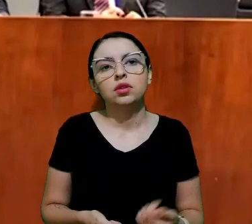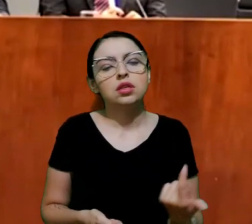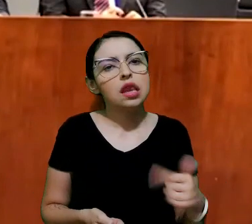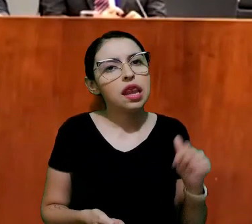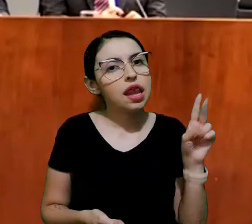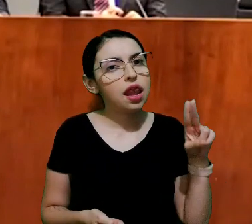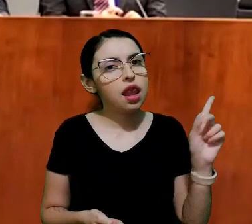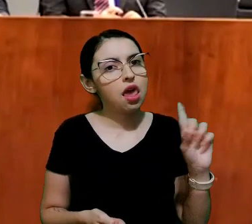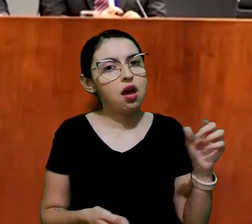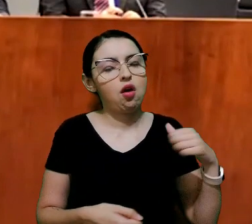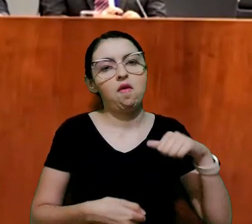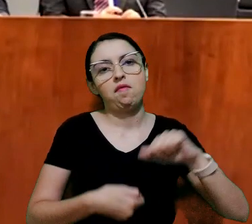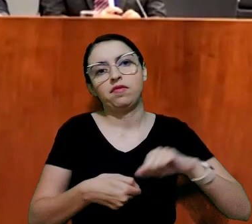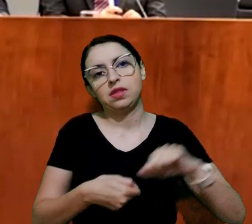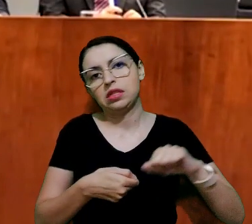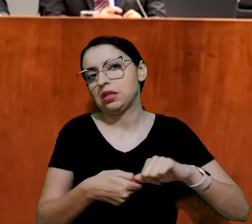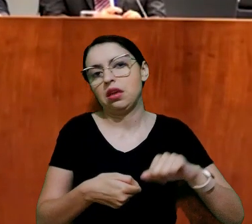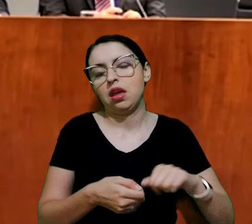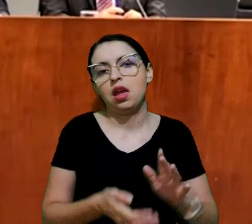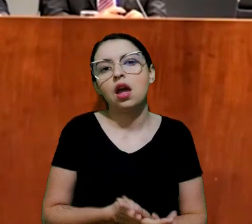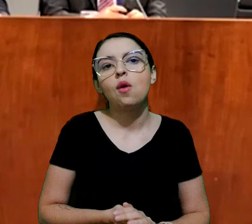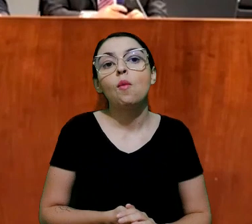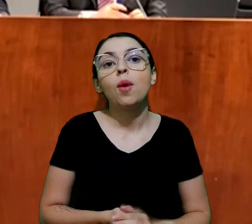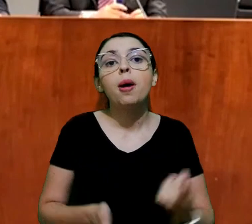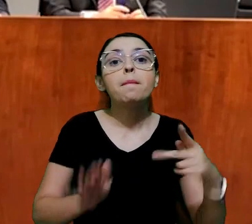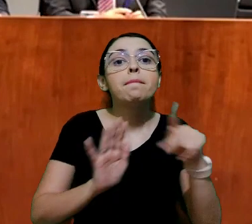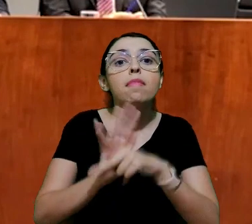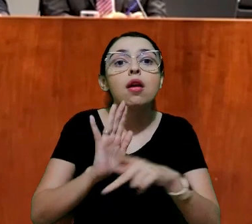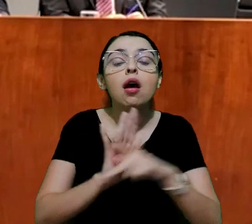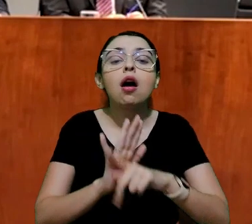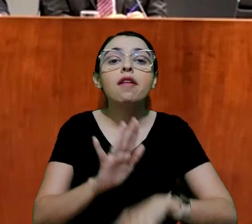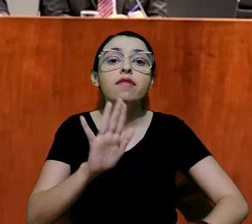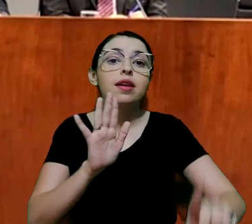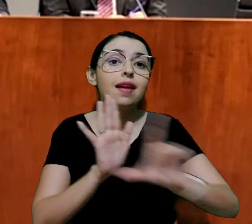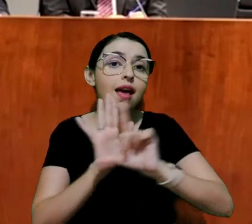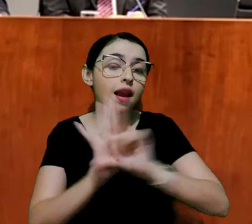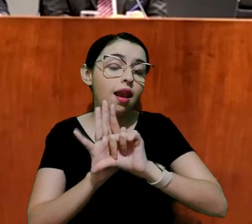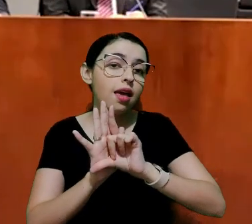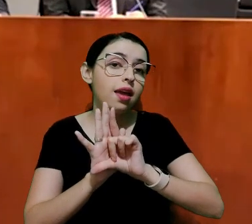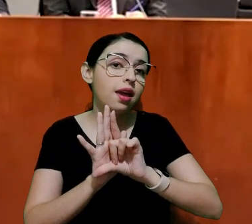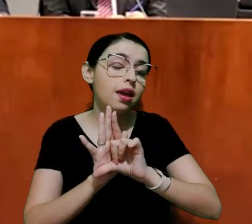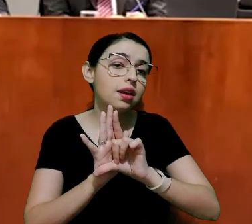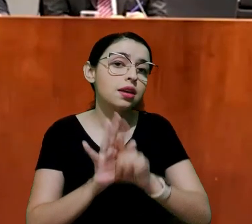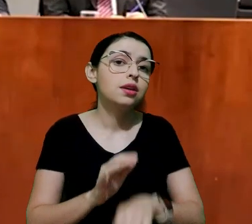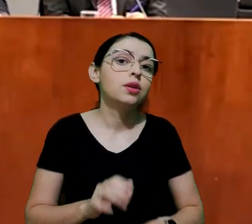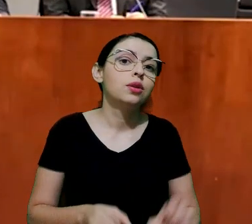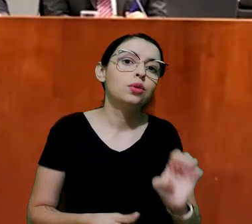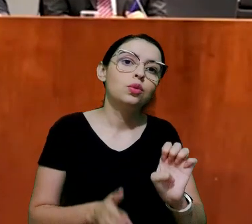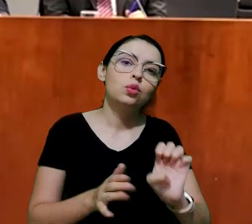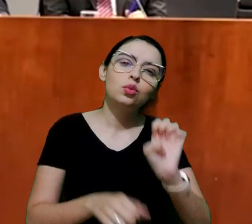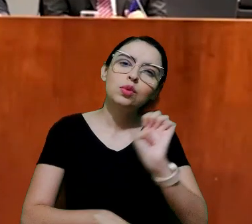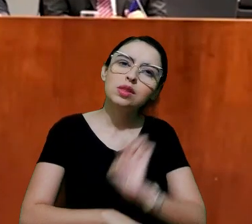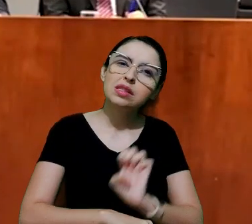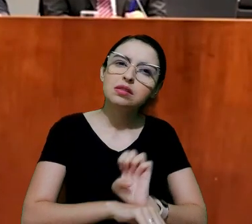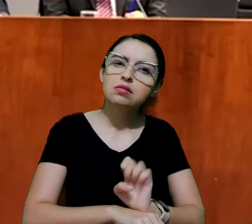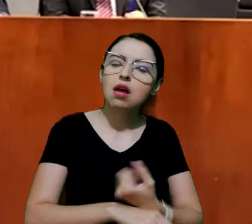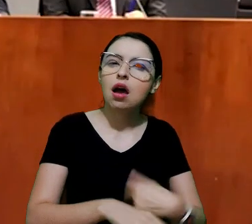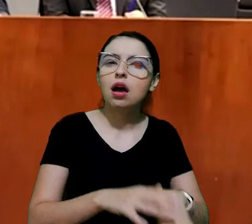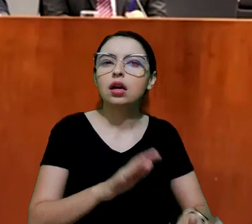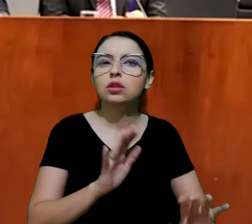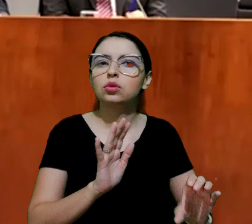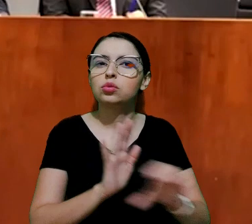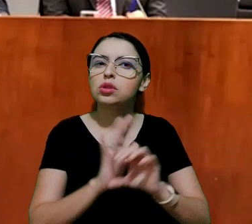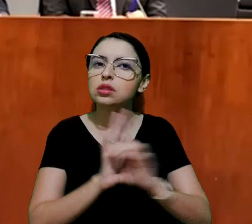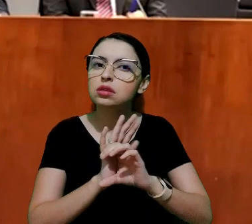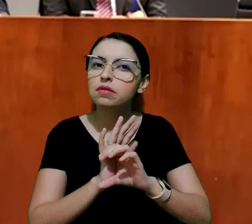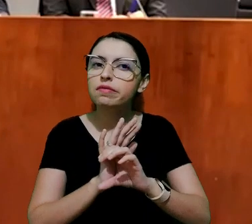Quando se cria a prova legal do Estado civil, do Estado individual, do Estado